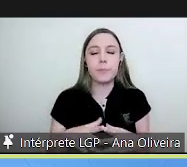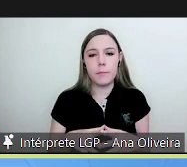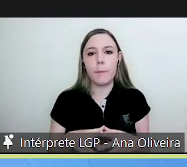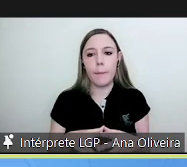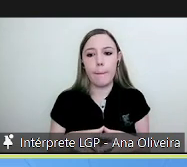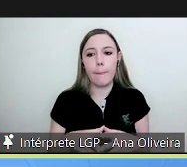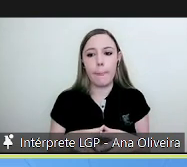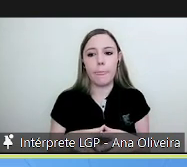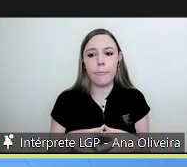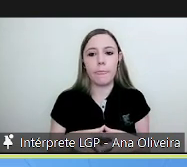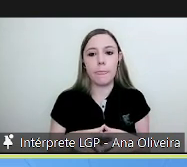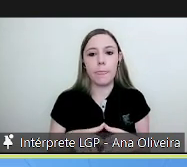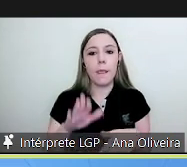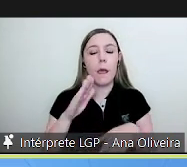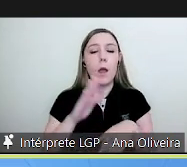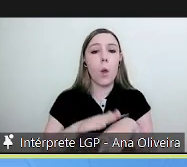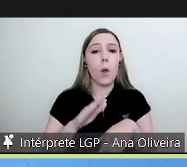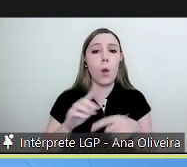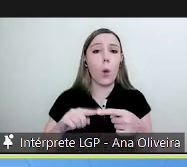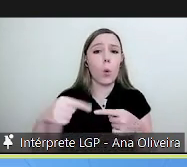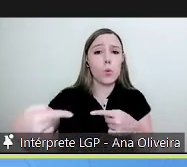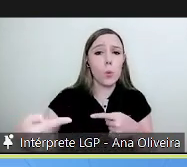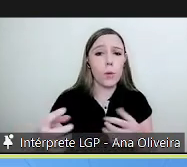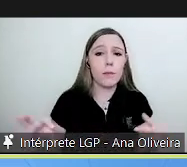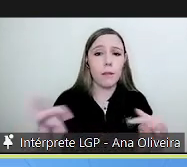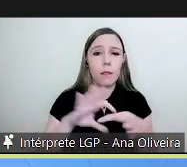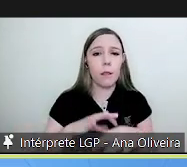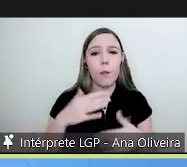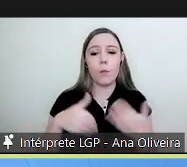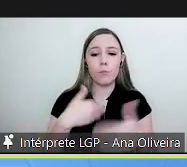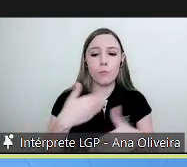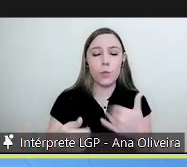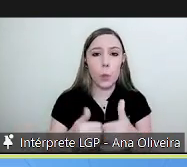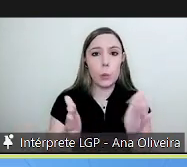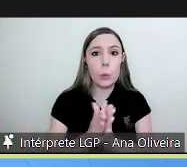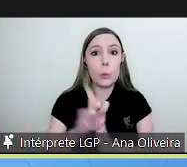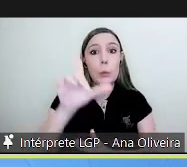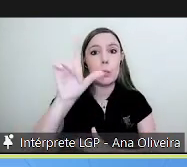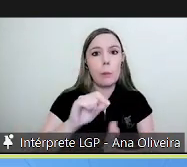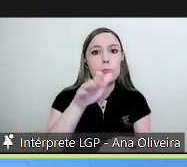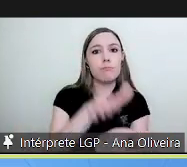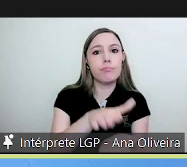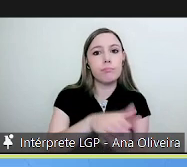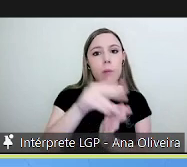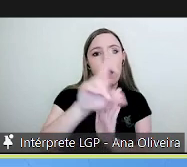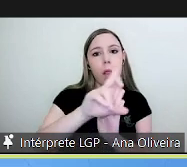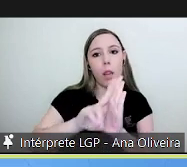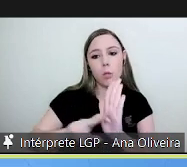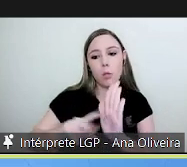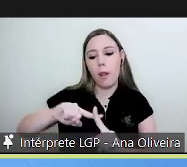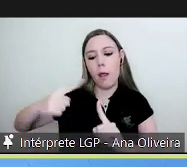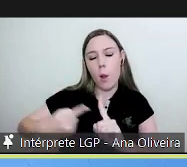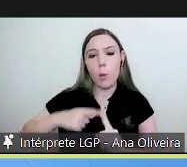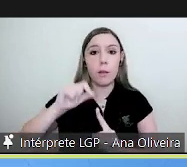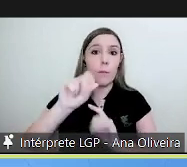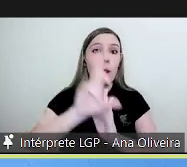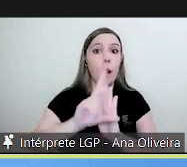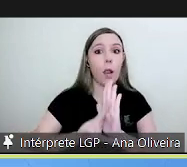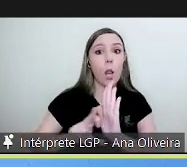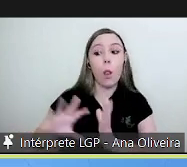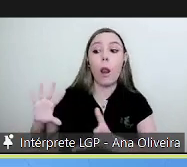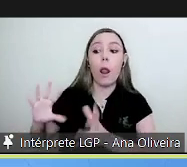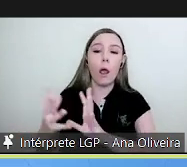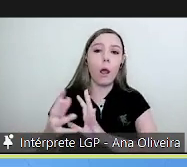o corolário também de todo este processo e da publicação do nosso relatório anual e do relatório de sustentabilidade que